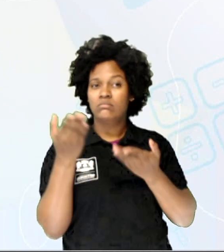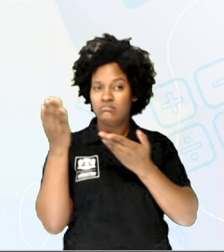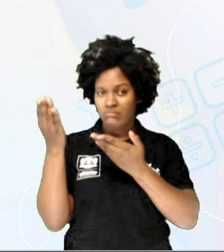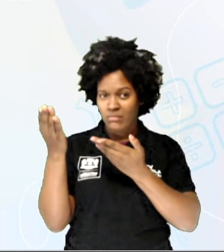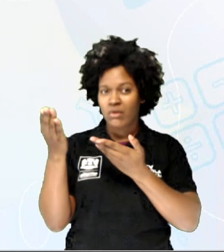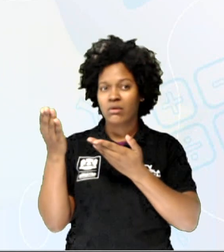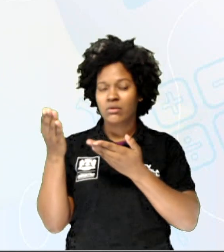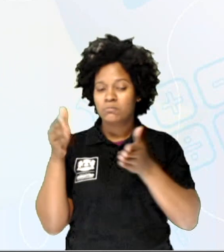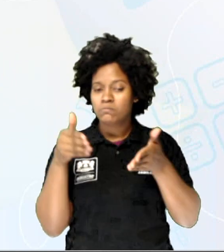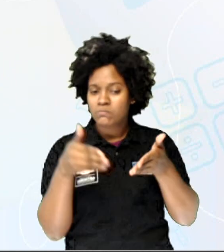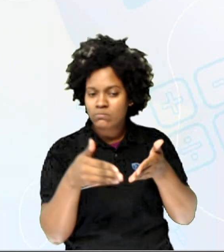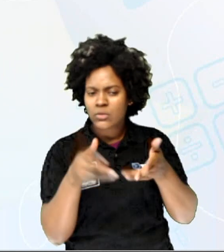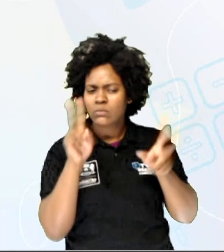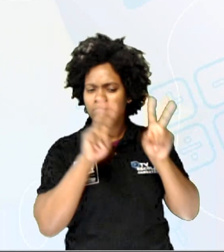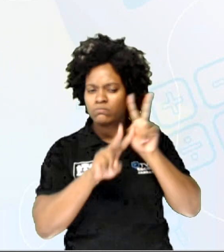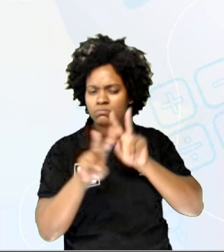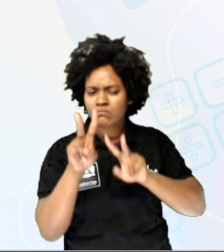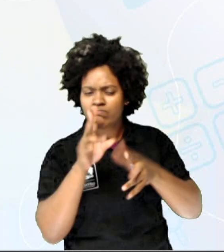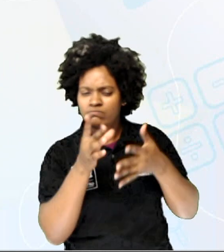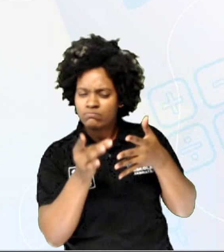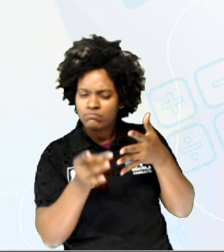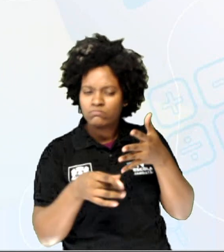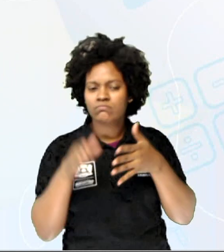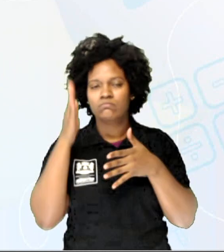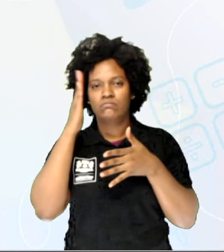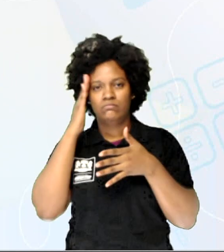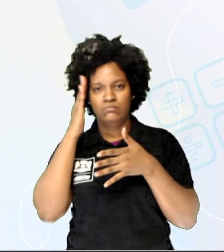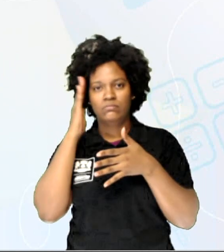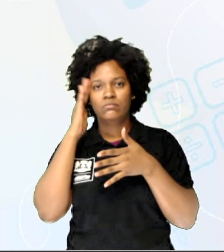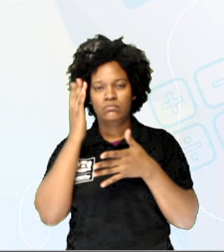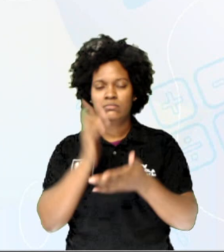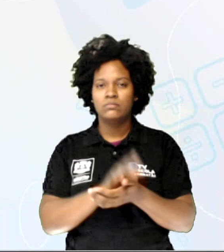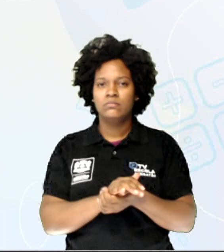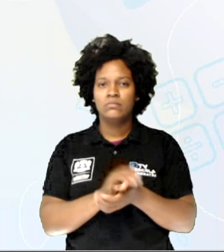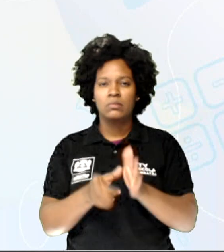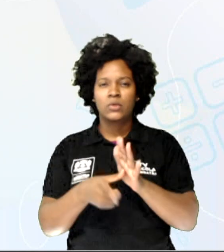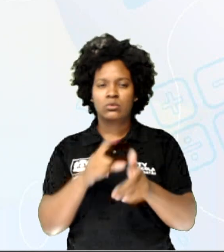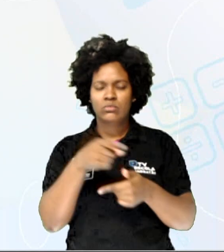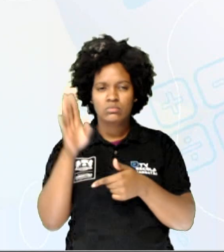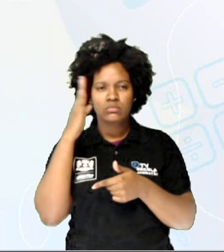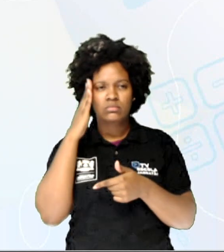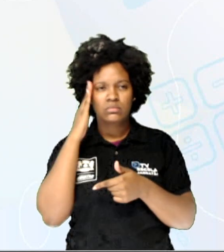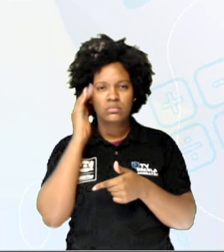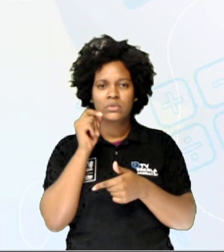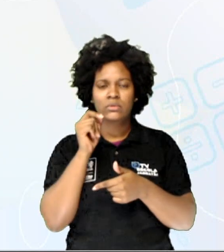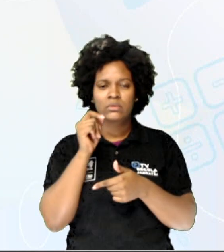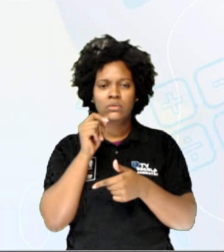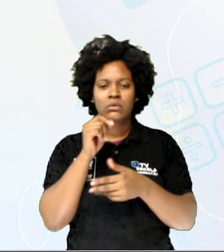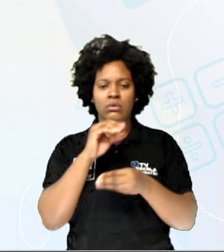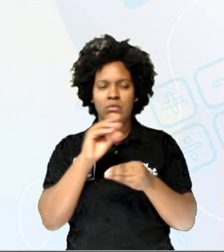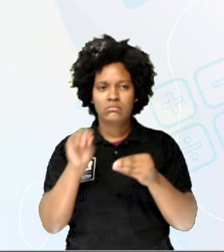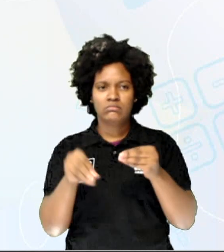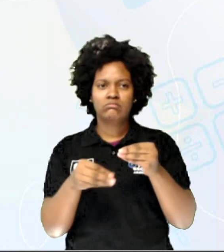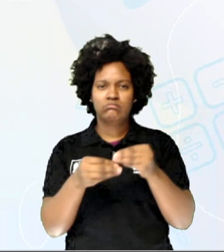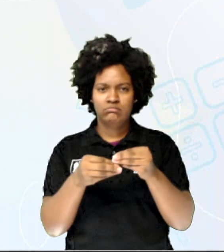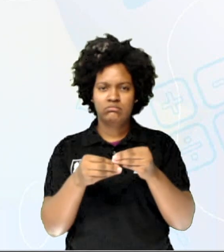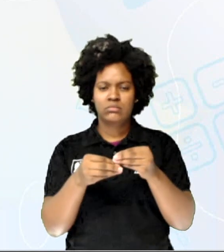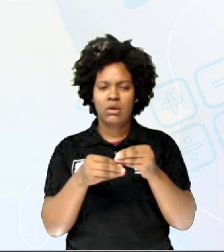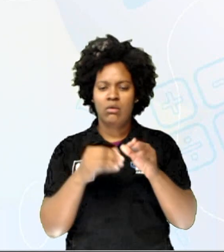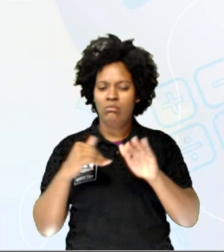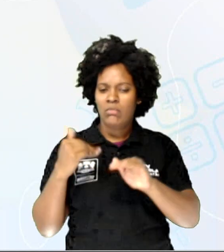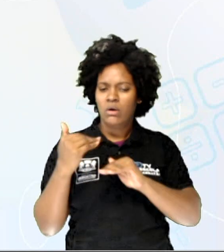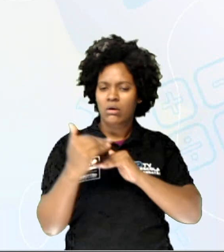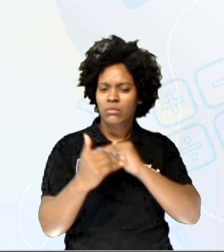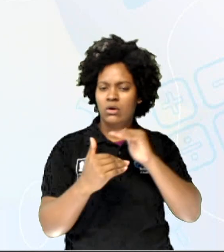vai dar uma olhadinha com mais carinho para poder entender. Antes de mais nada, saibam vocês que a reiteração é o processo pelo qual a